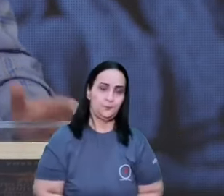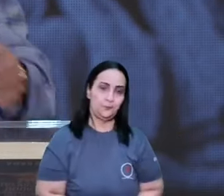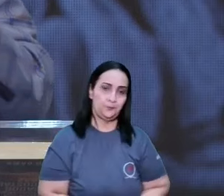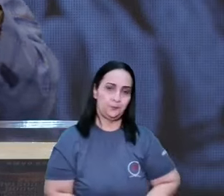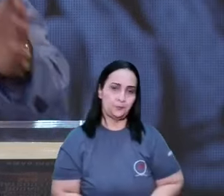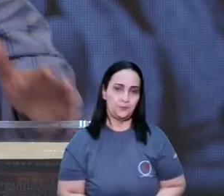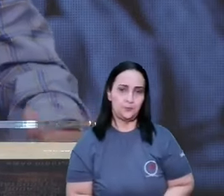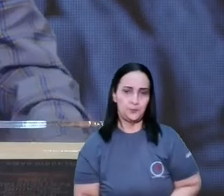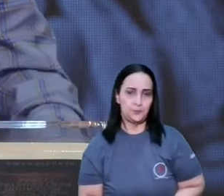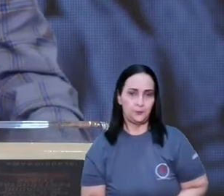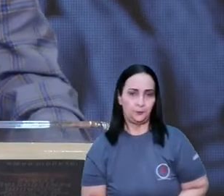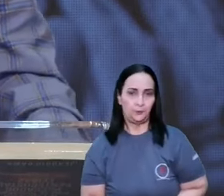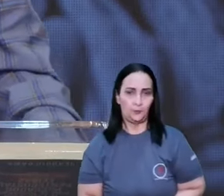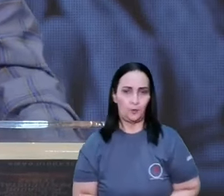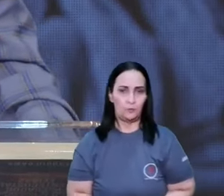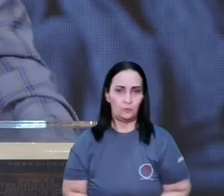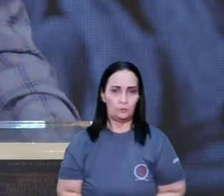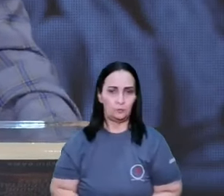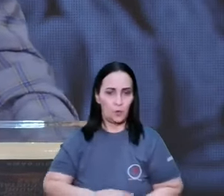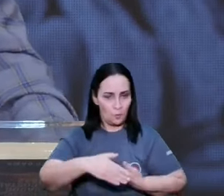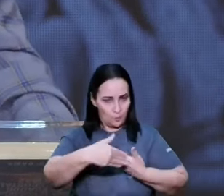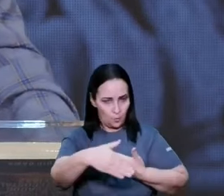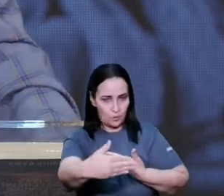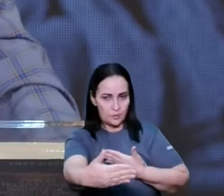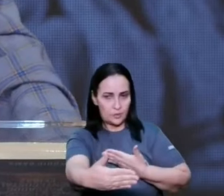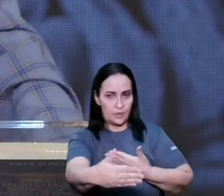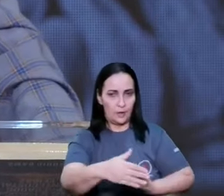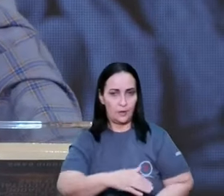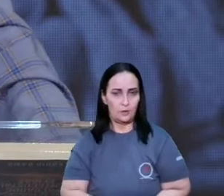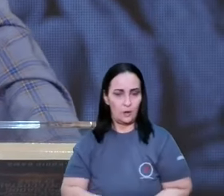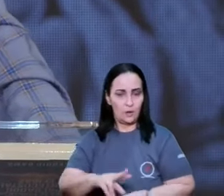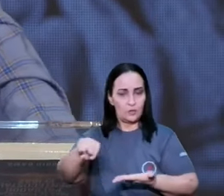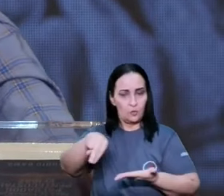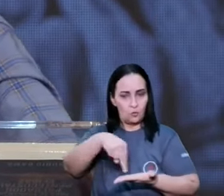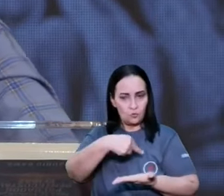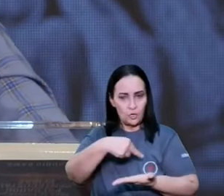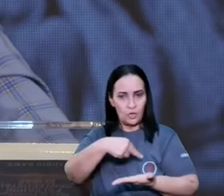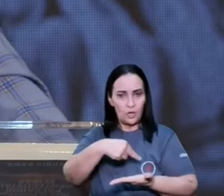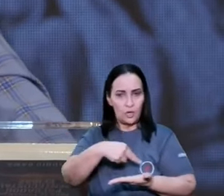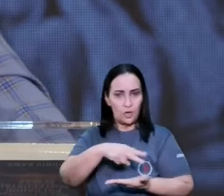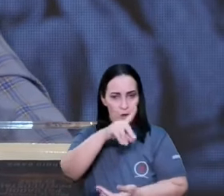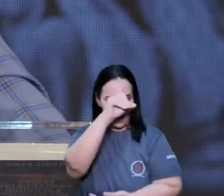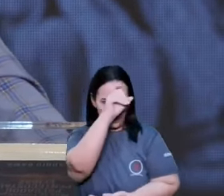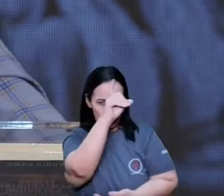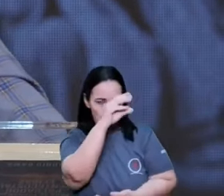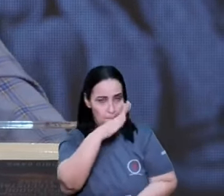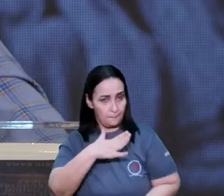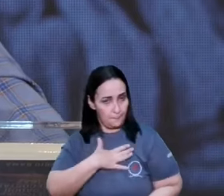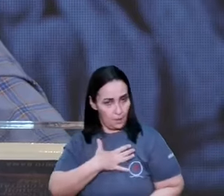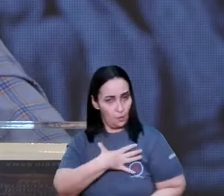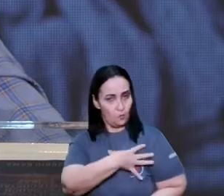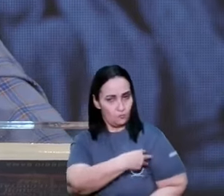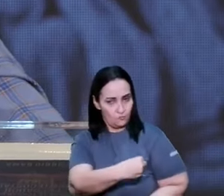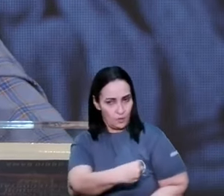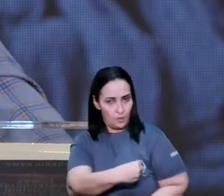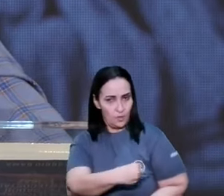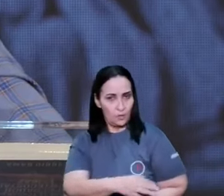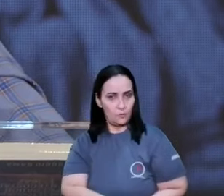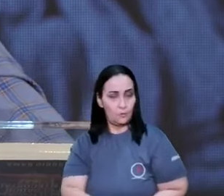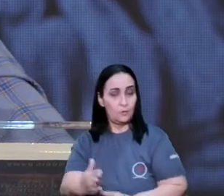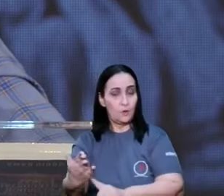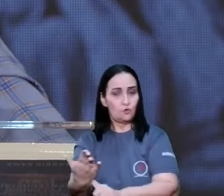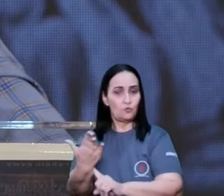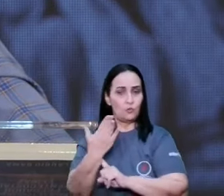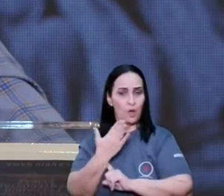e nesse processo meu filho indo tirar um dos órgãos do corpo e ele me ajudava a pastorear na